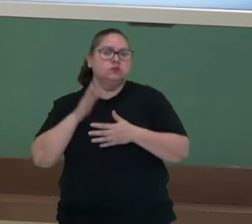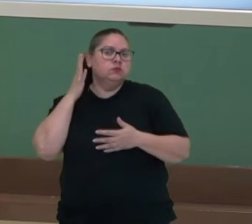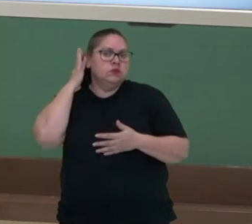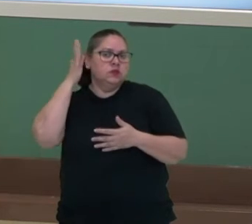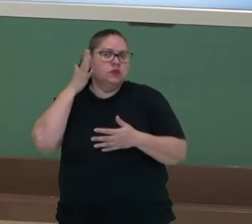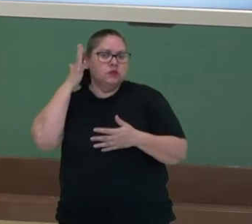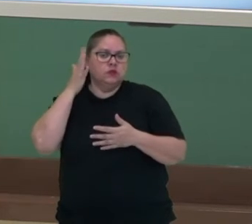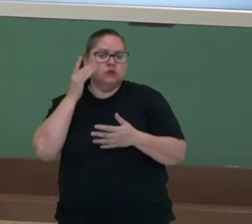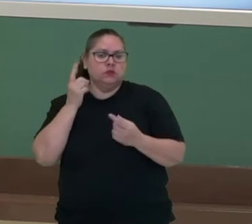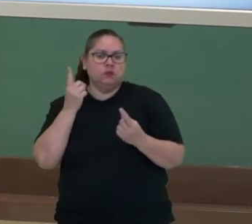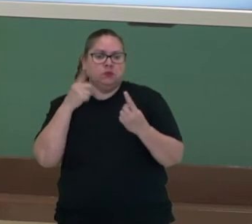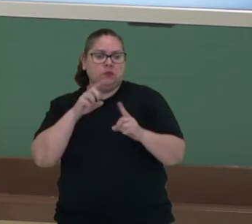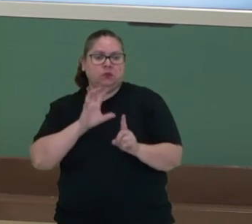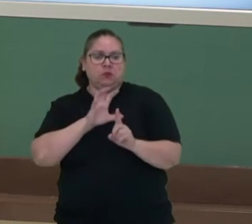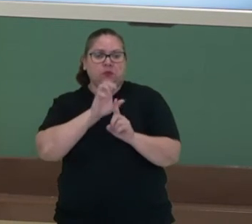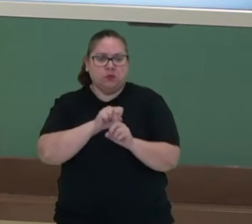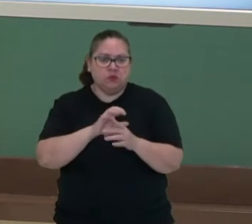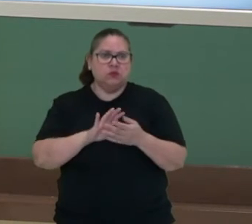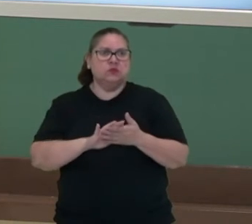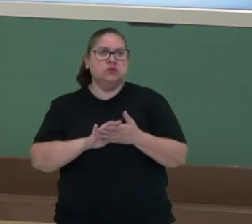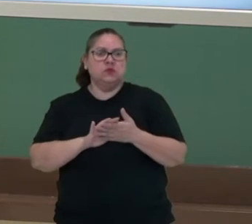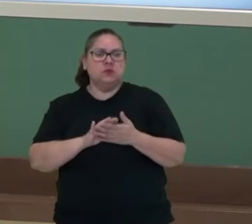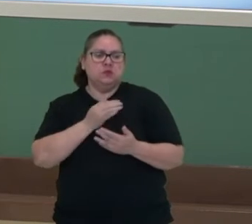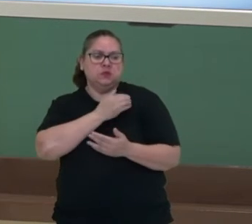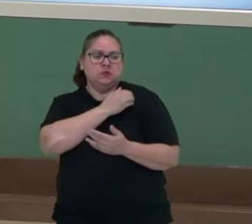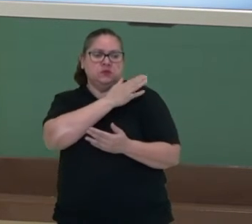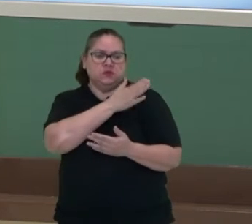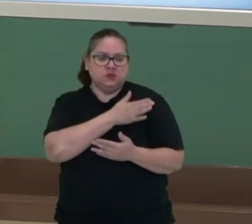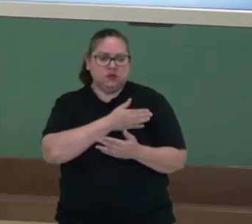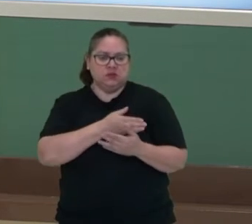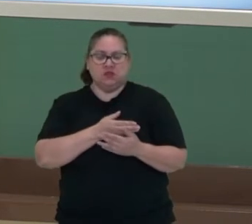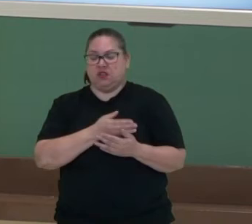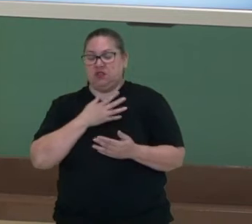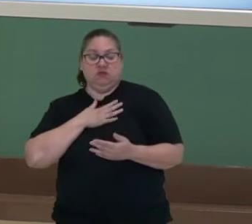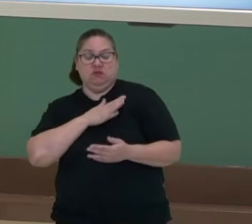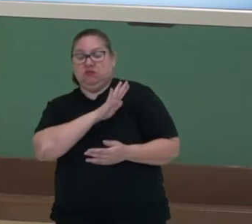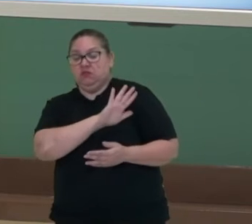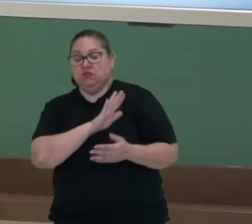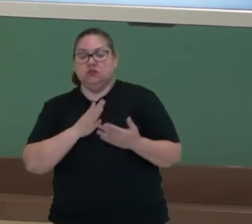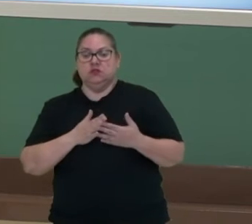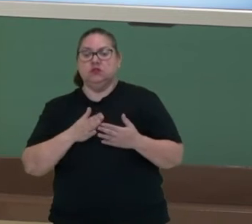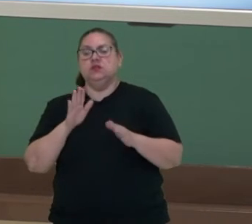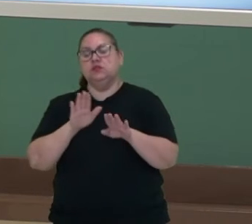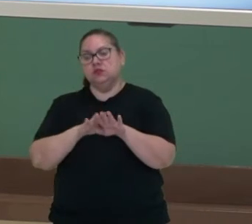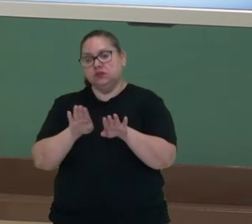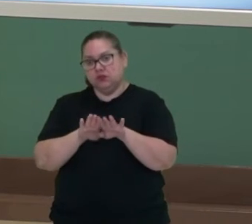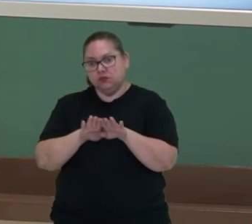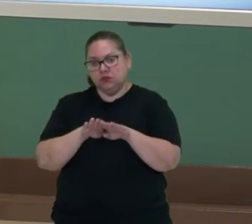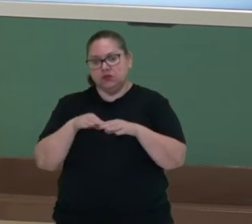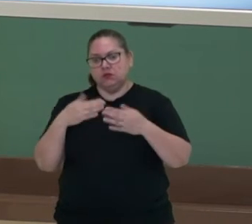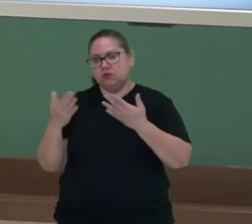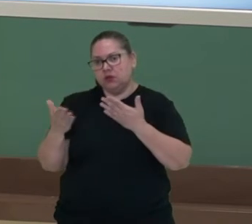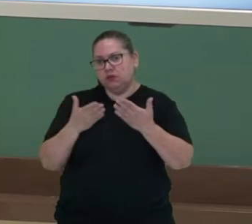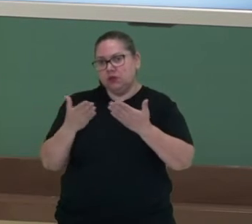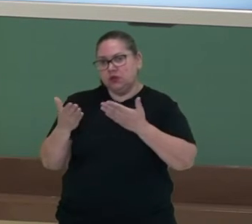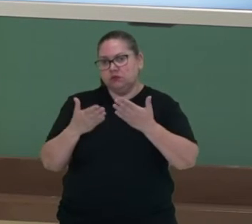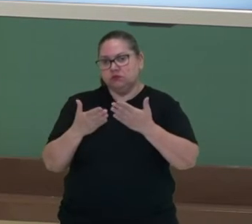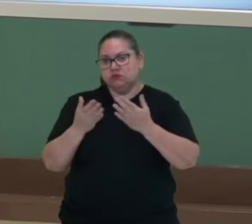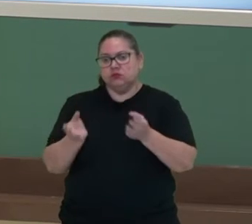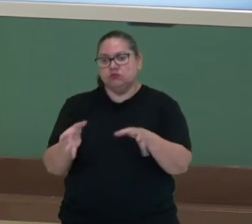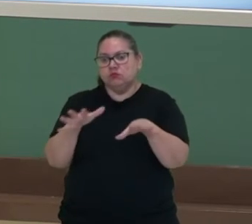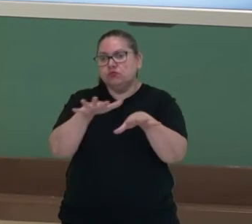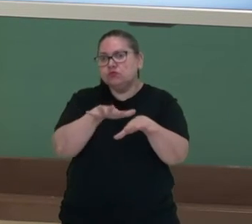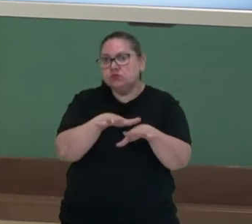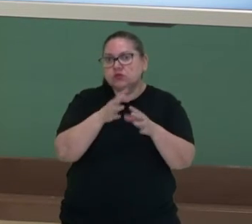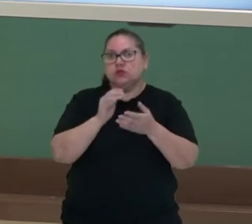de combate ao bullying, ao preconceito, né, à intolerância, também pode ser discutidas, né? Palestras sobre inclusão,